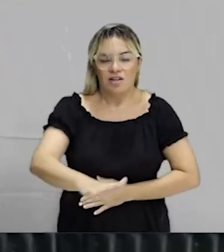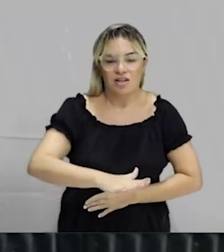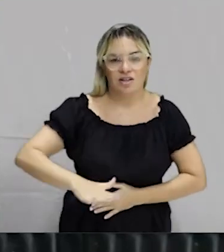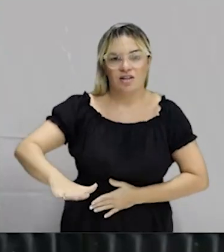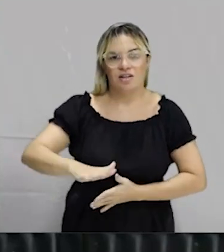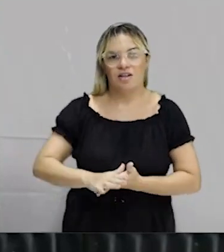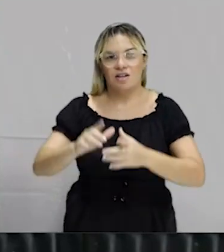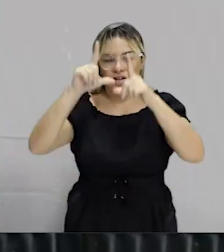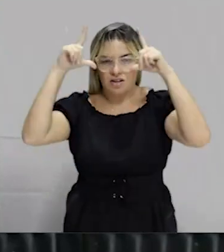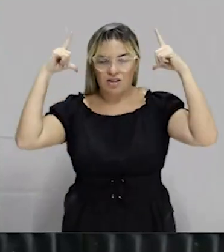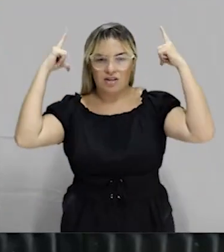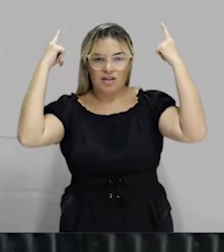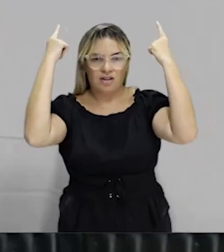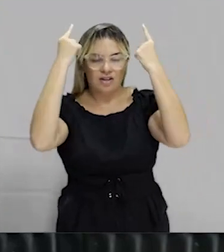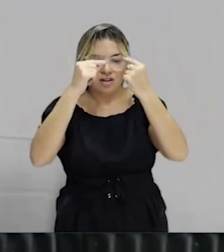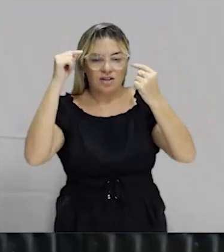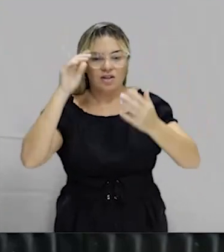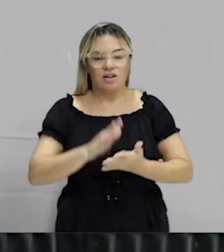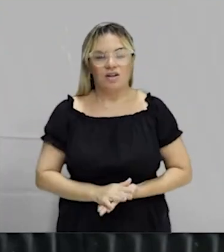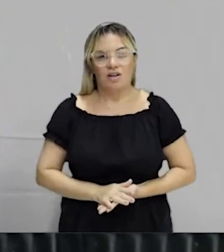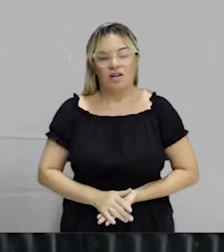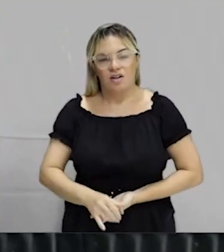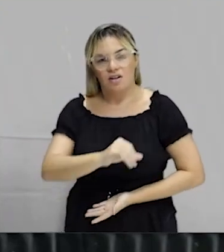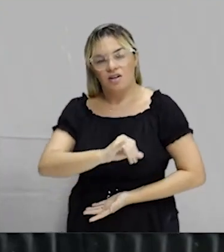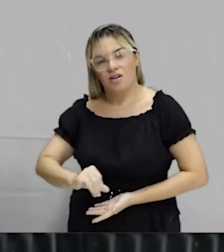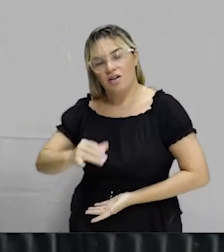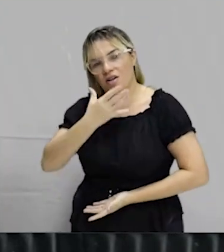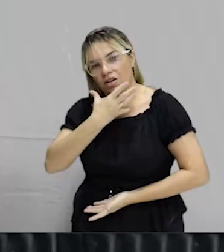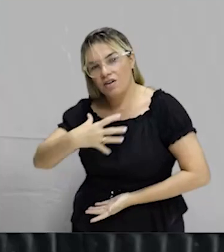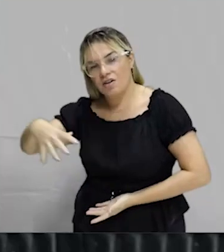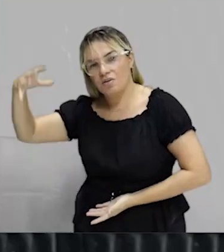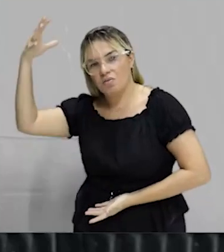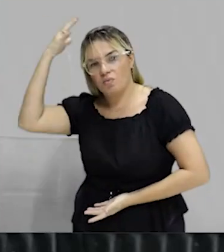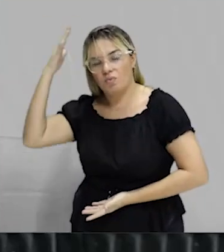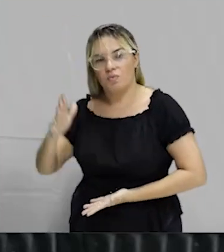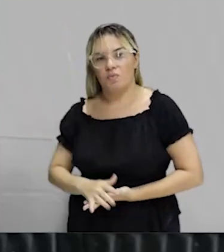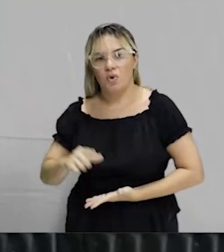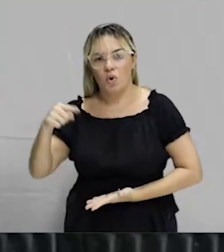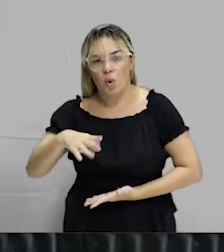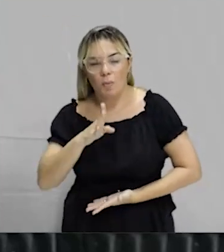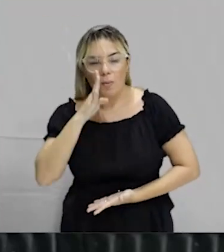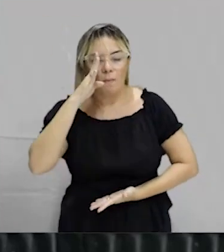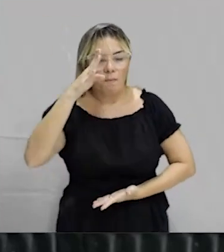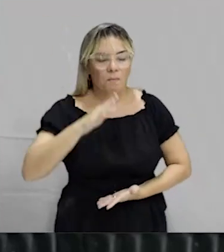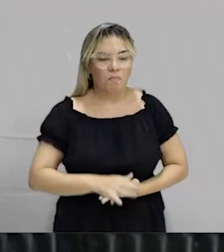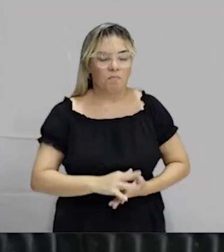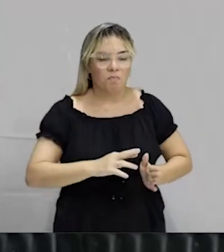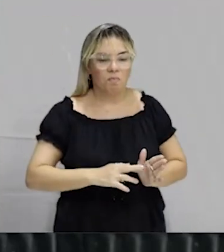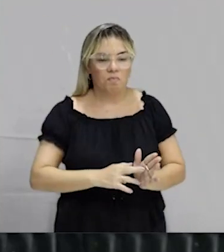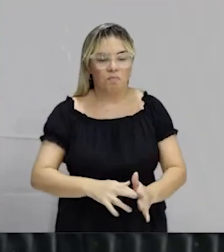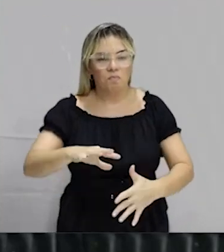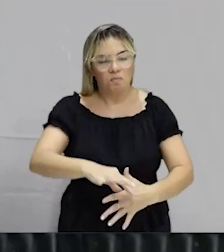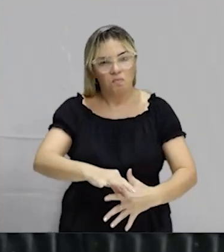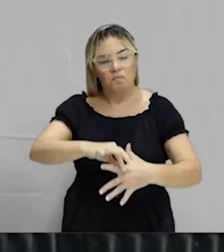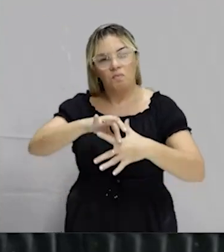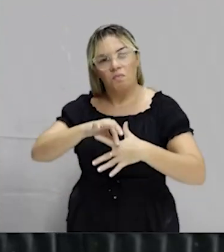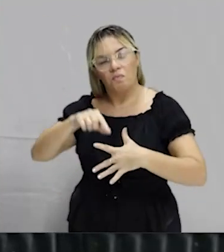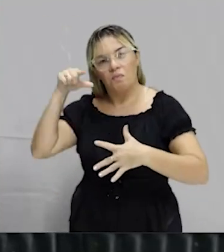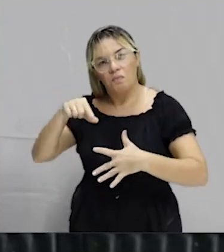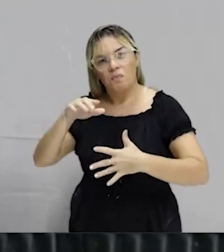ali o grande imperador Xerxes, inclusive como protagonista, representando esse imperador no